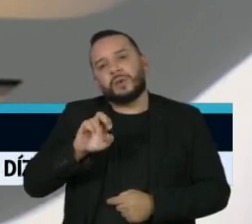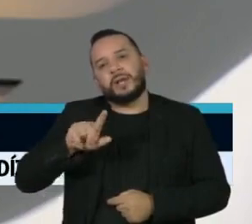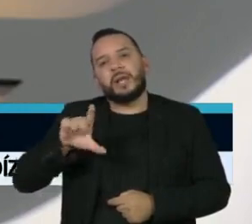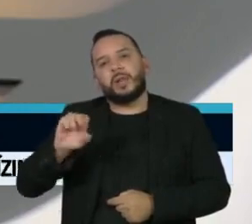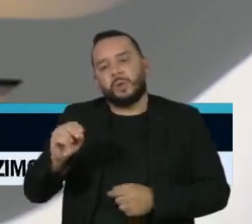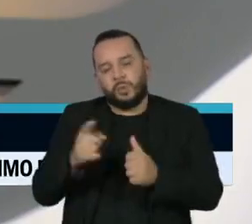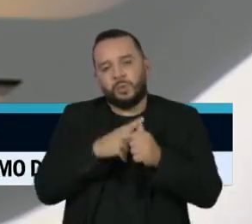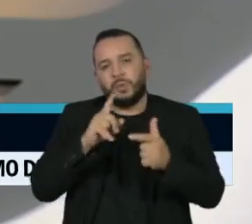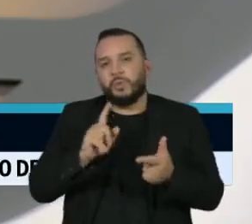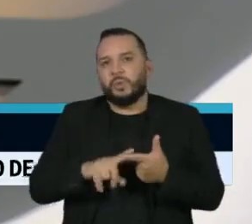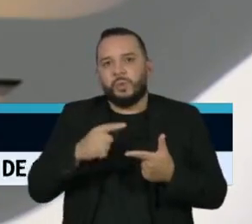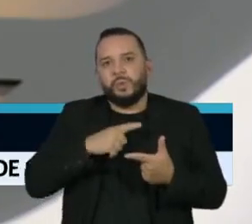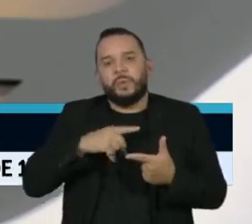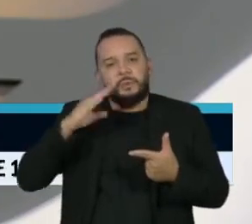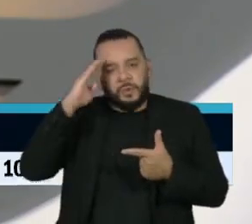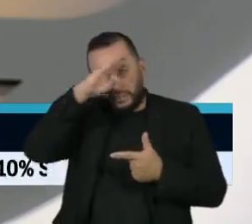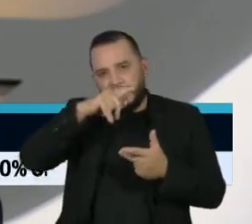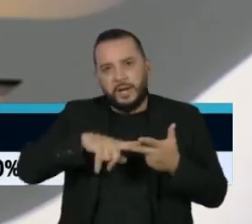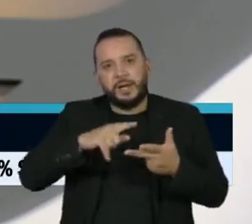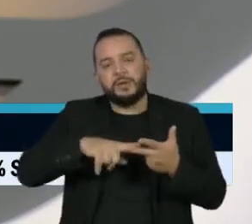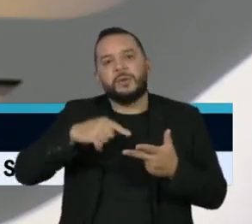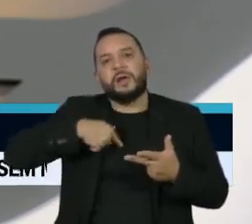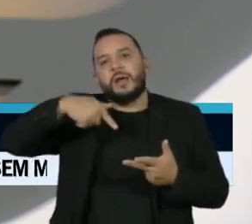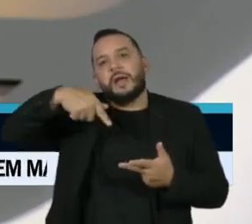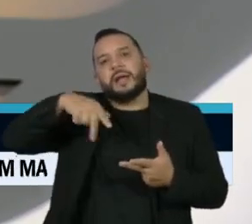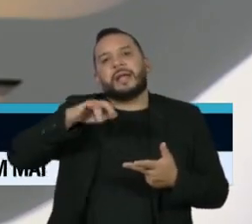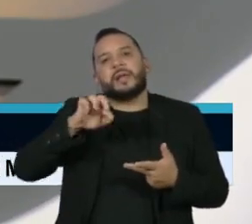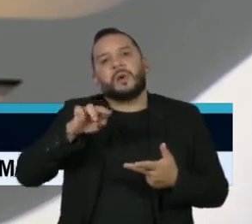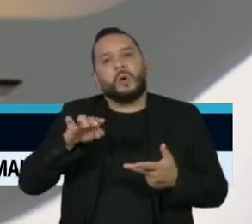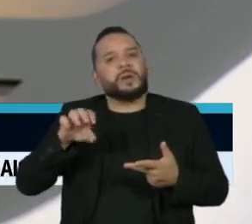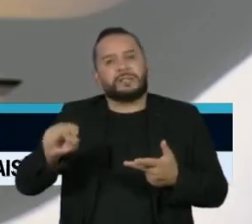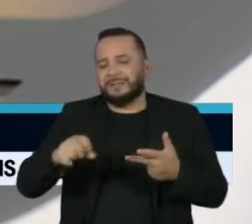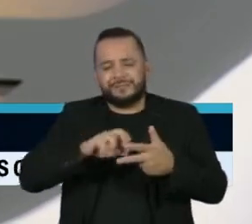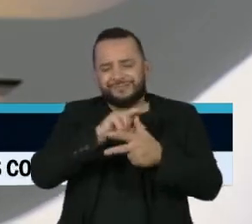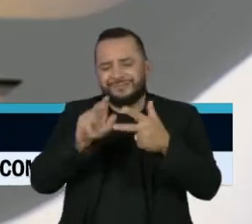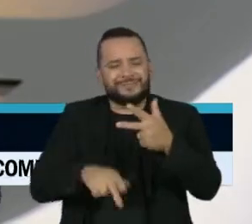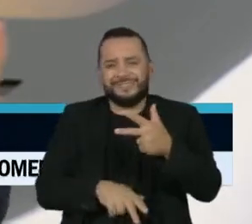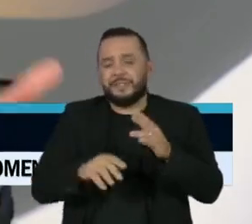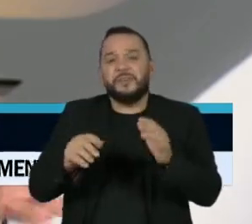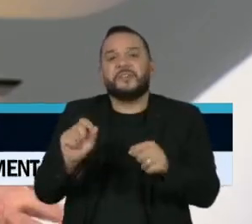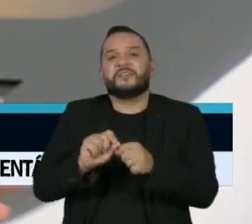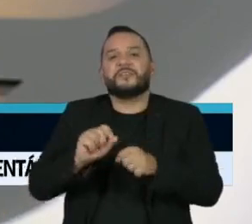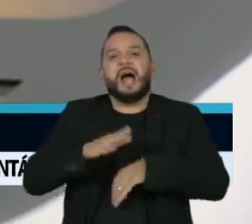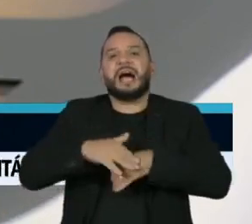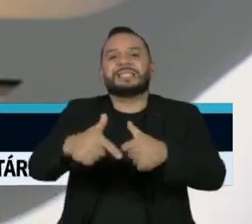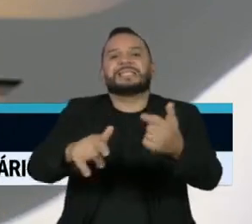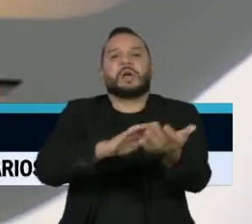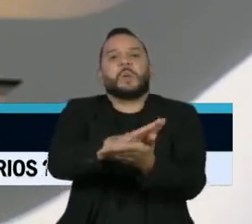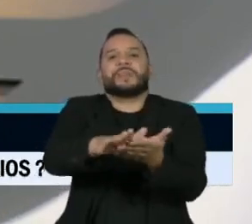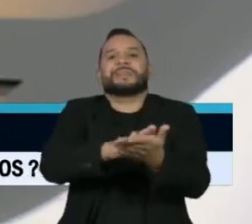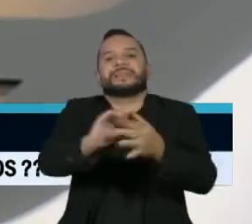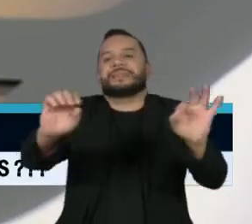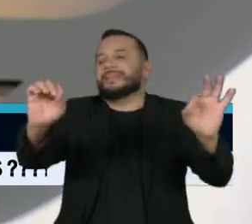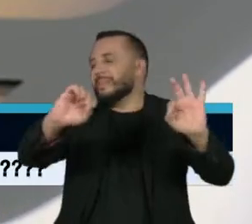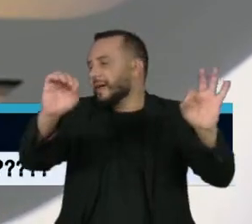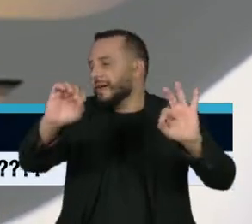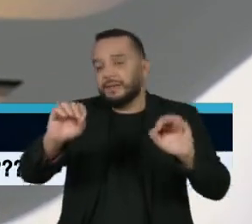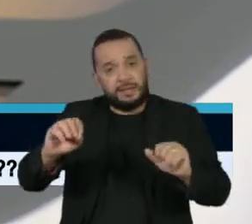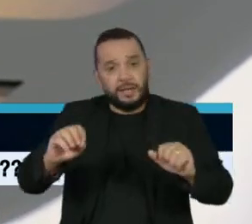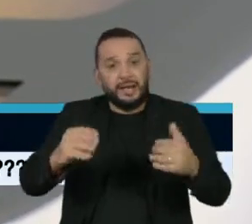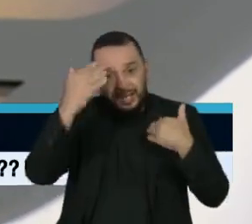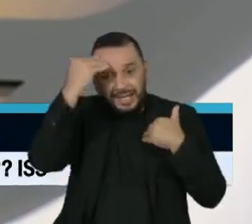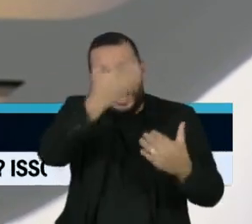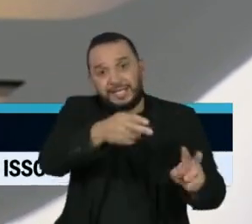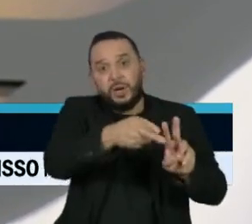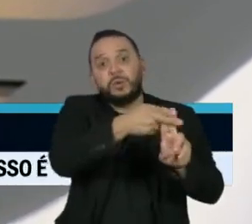Queiroz, tendo o Bolsonaro, né? Quantos é que não morreriam? Graças a eles é que nós conseguimos salvar milhões de brasileiros.